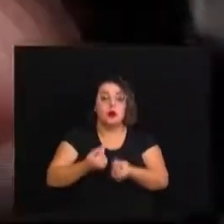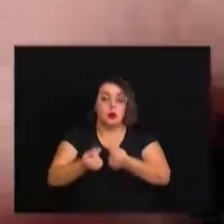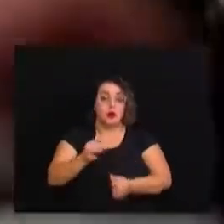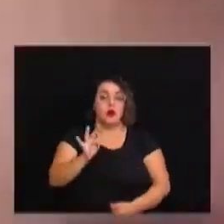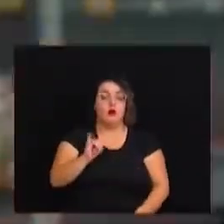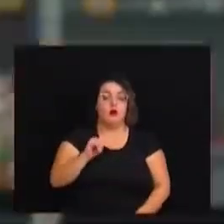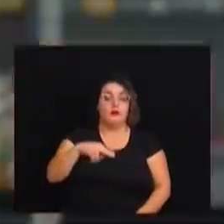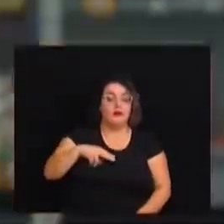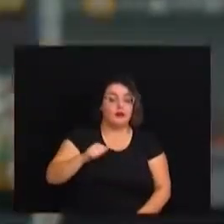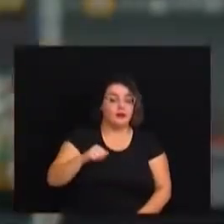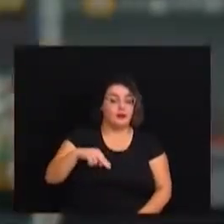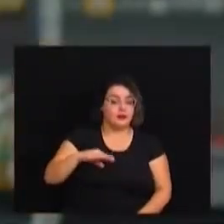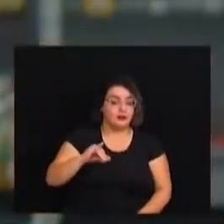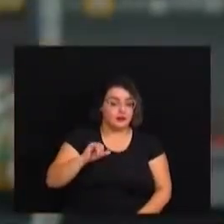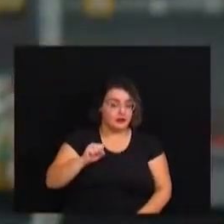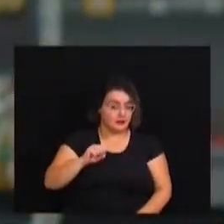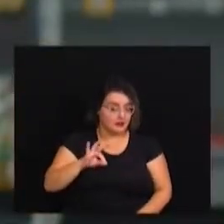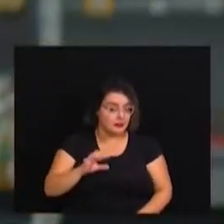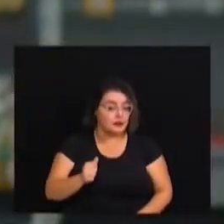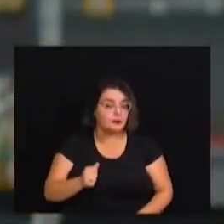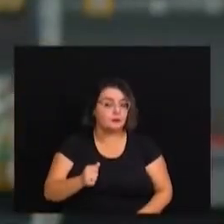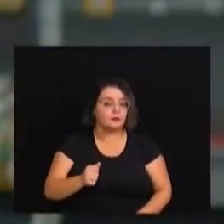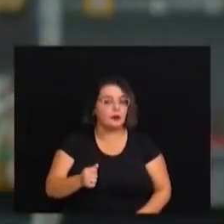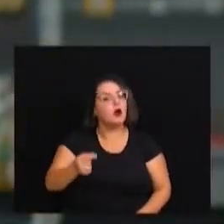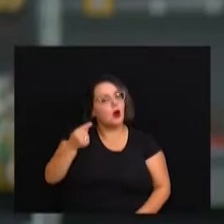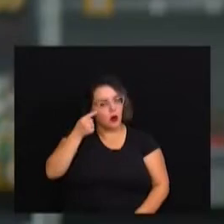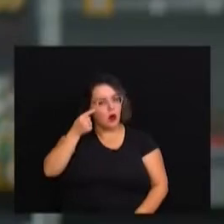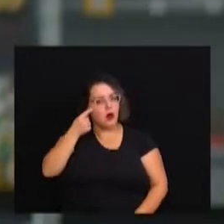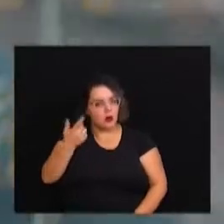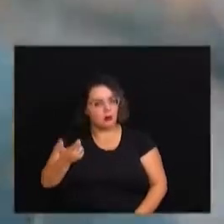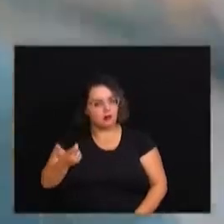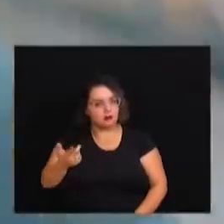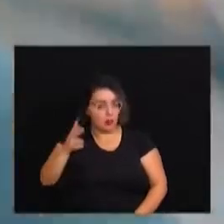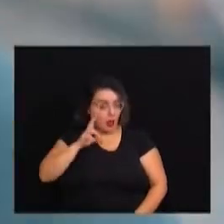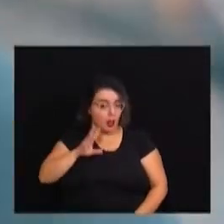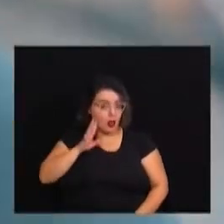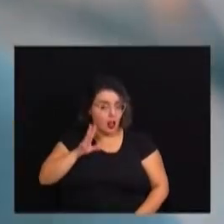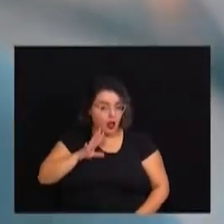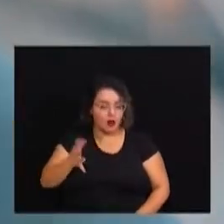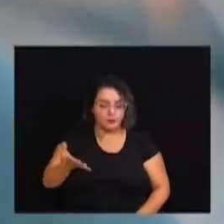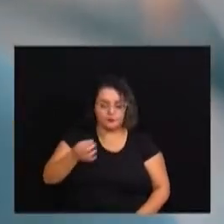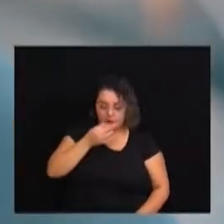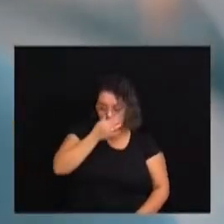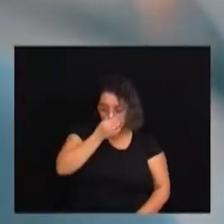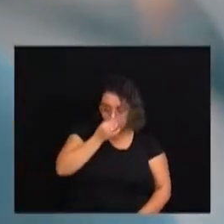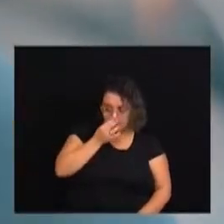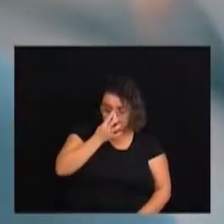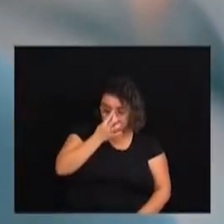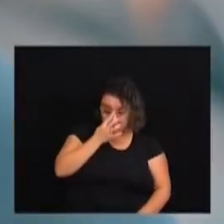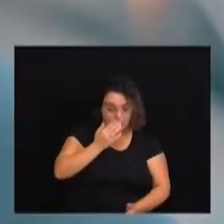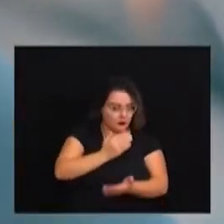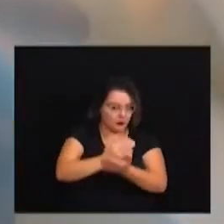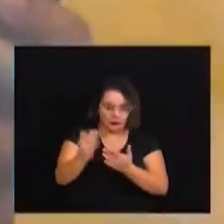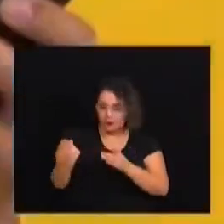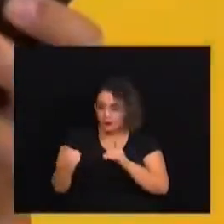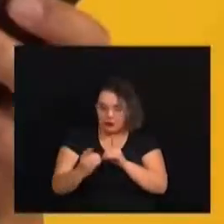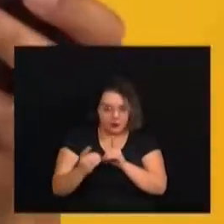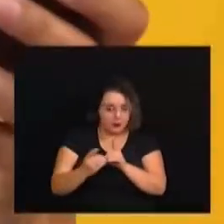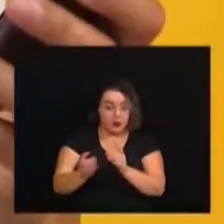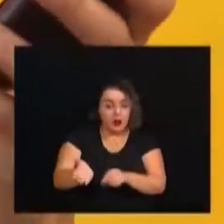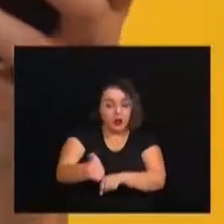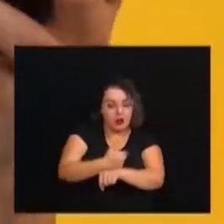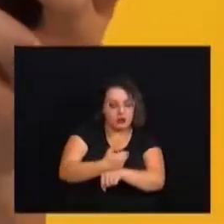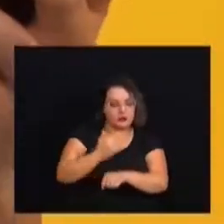financista, quando eu vou atender um financista, então, olha só que coisa interessante. Eu não começo um atendimento antes de saber qual é o